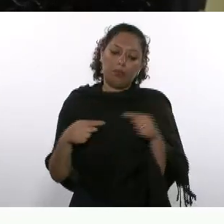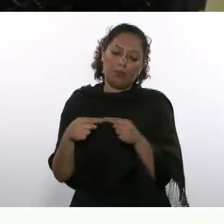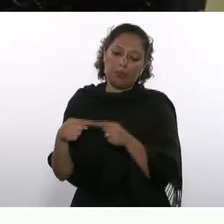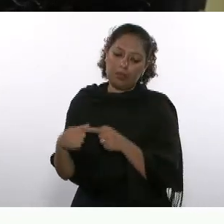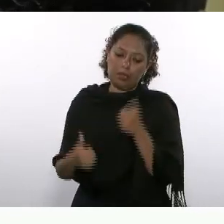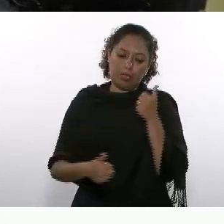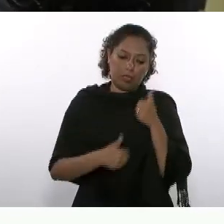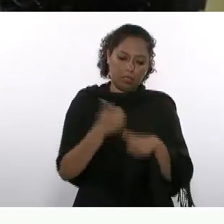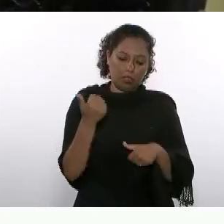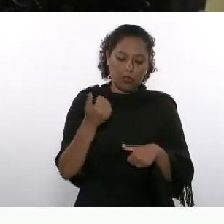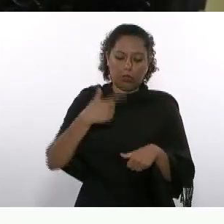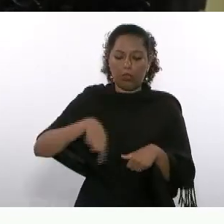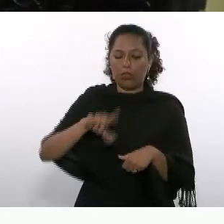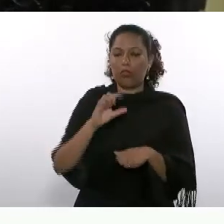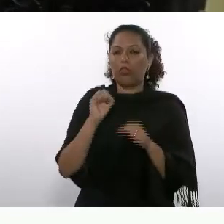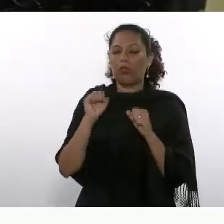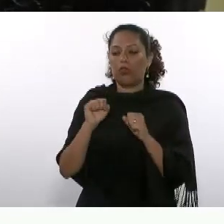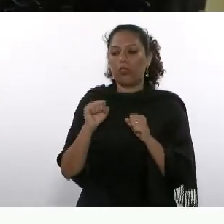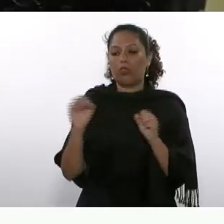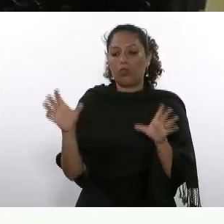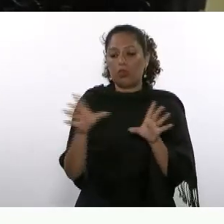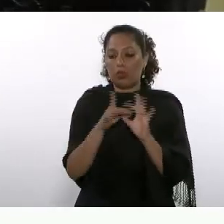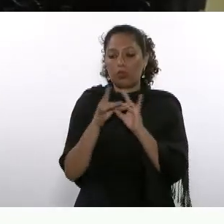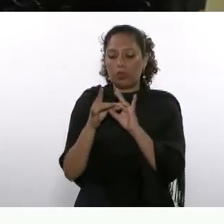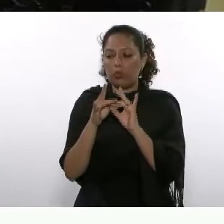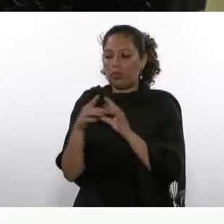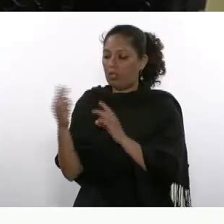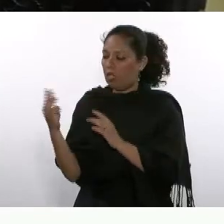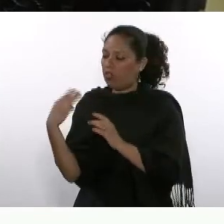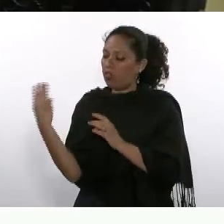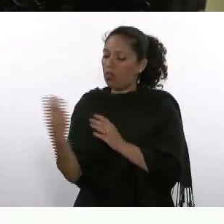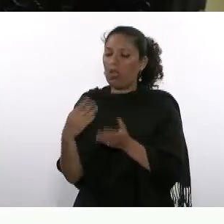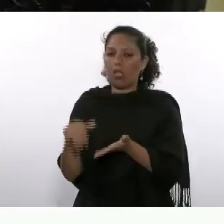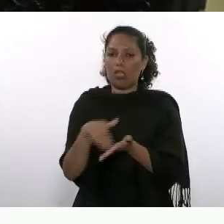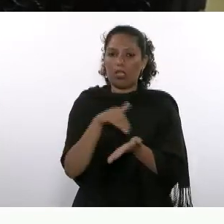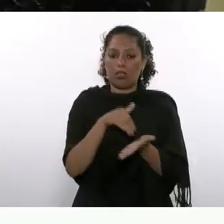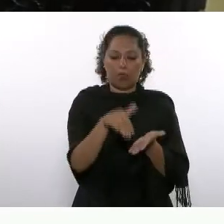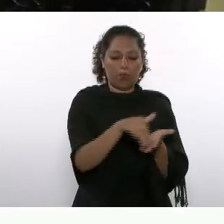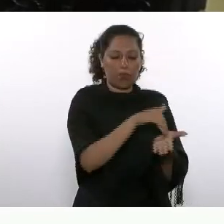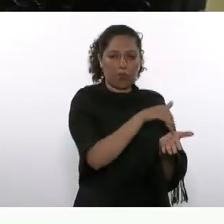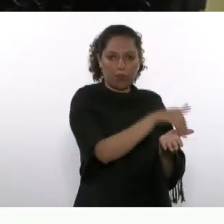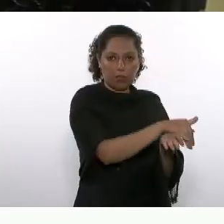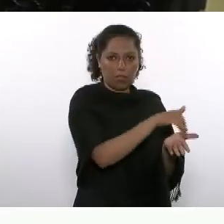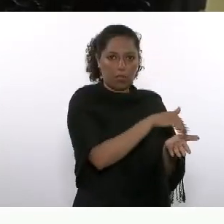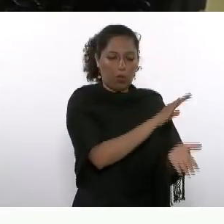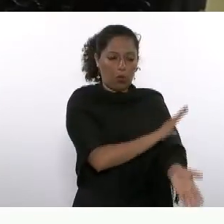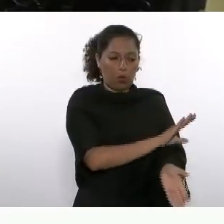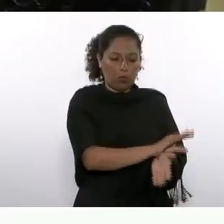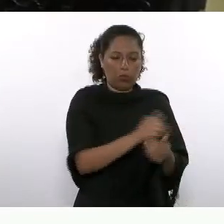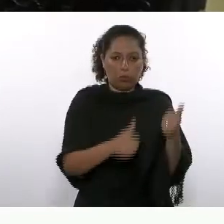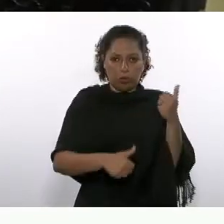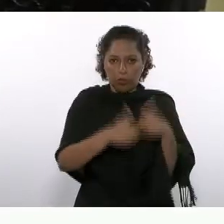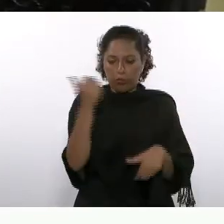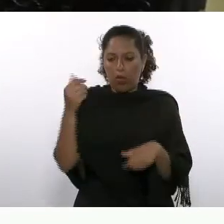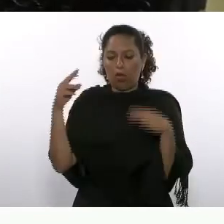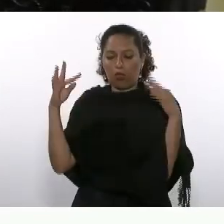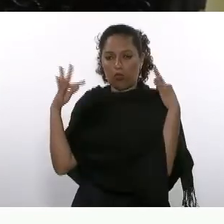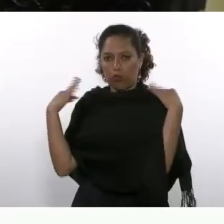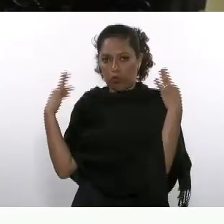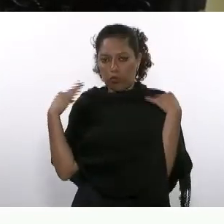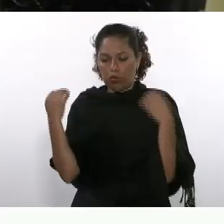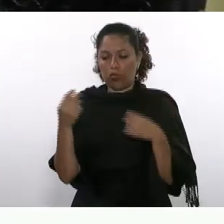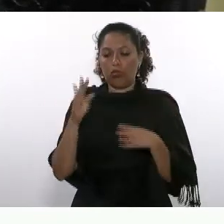a gente consegue atingir uma fórmula muito simples de integração de 3 secretarias, cultura, esporte e turismo.